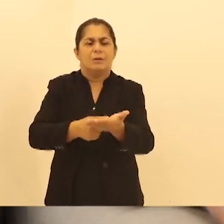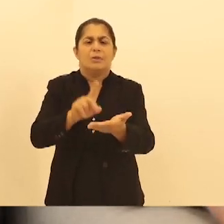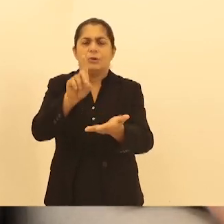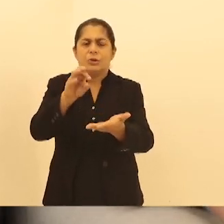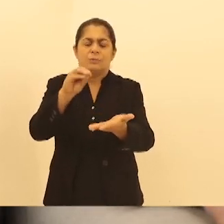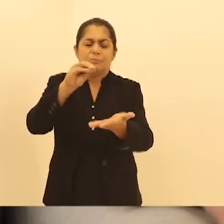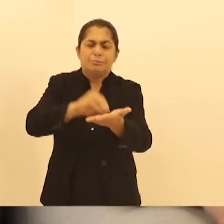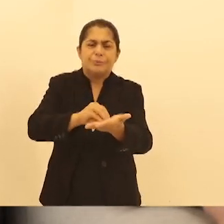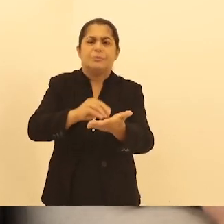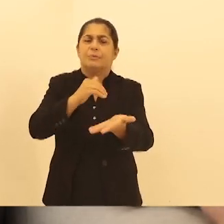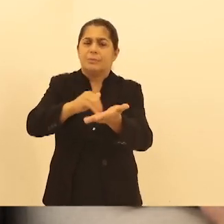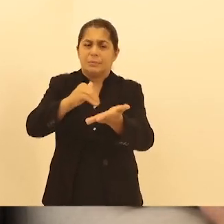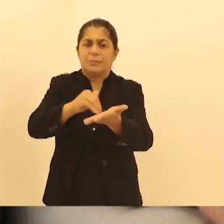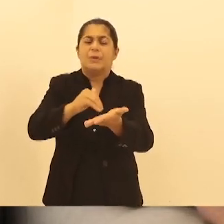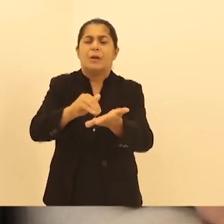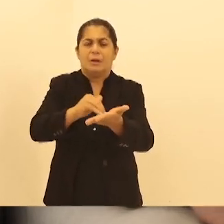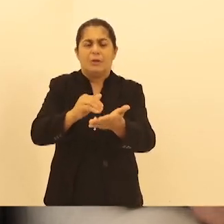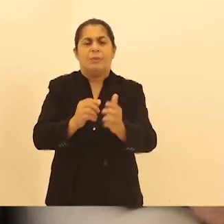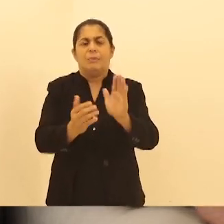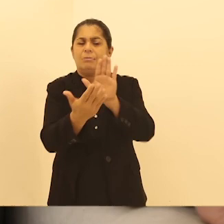a secretária